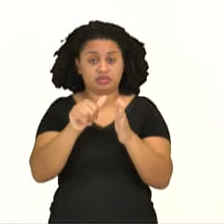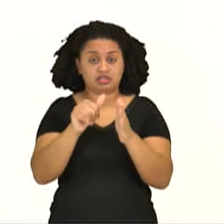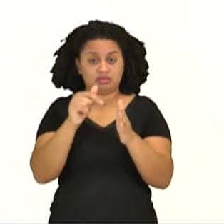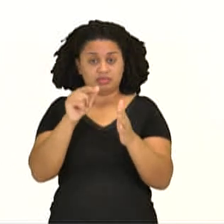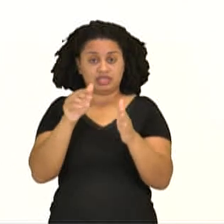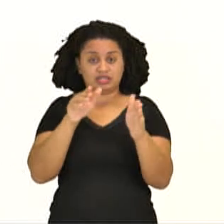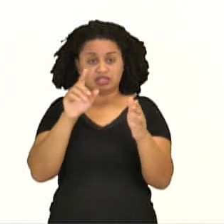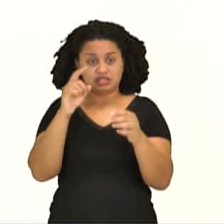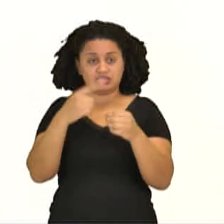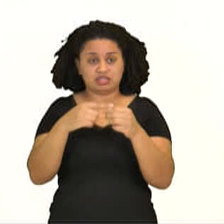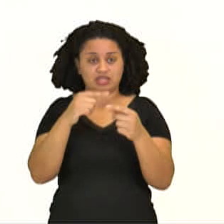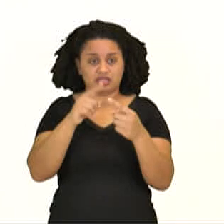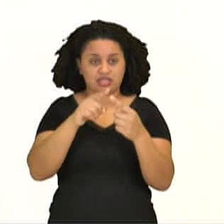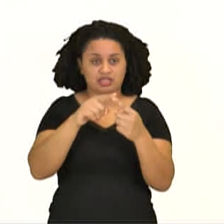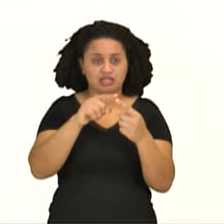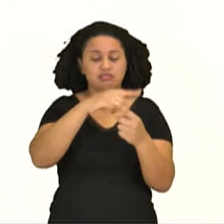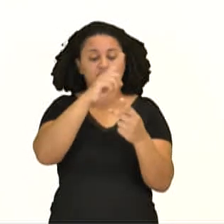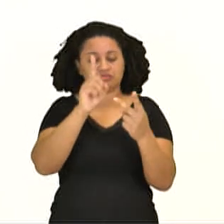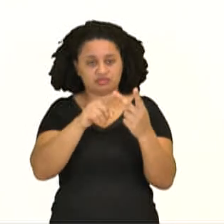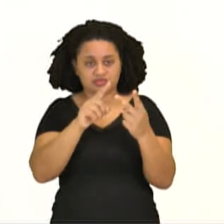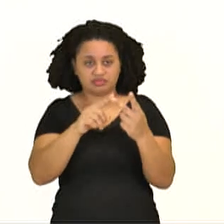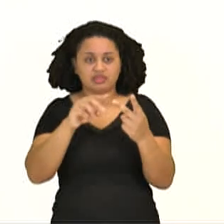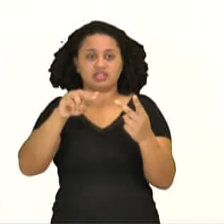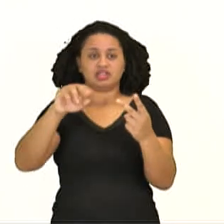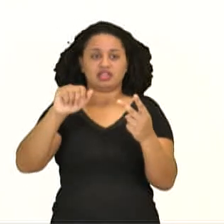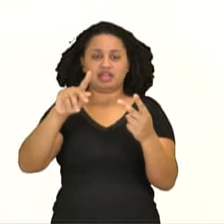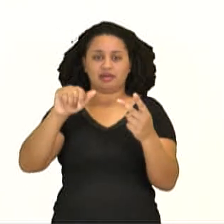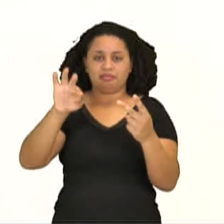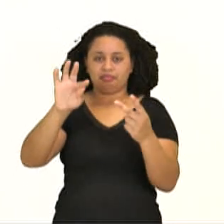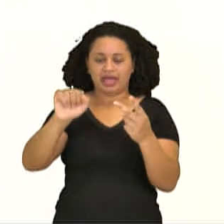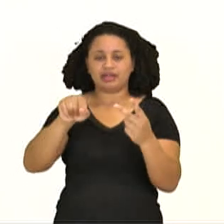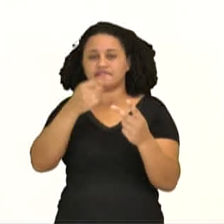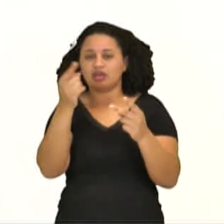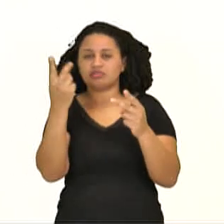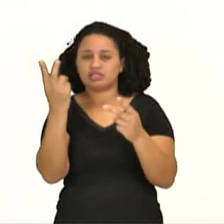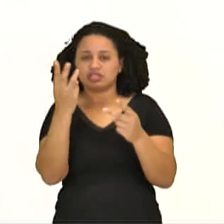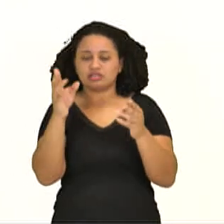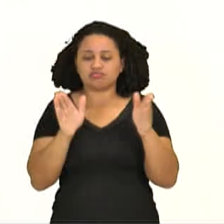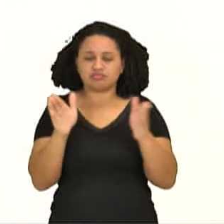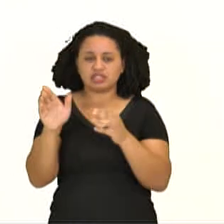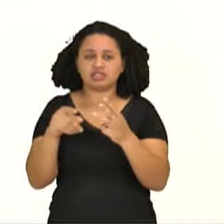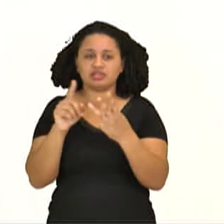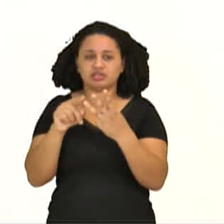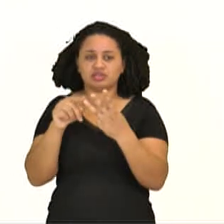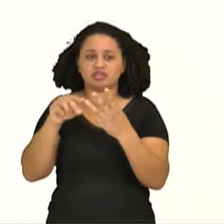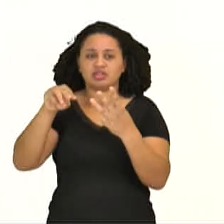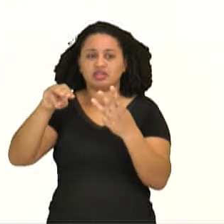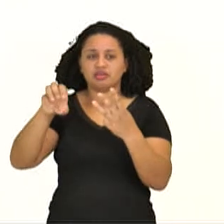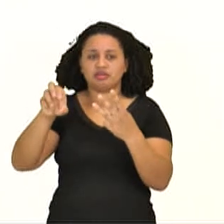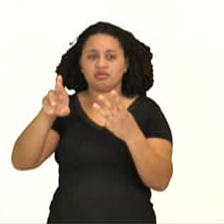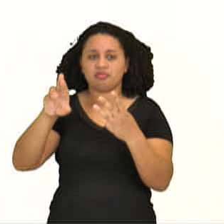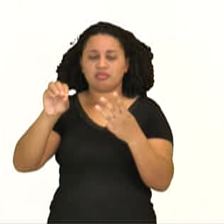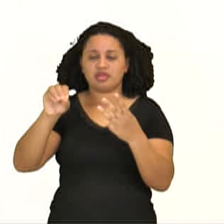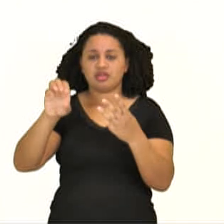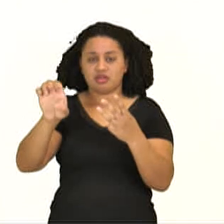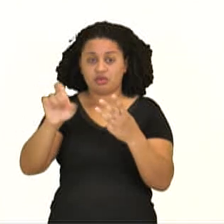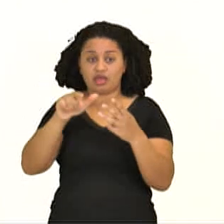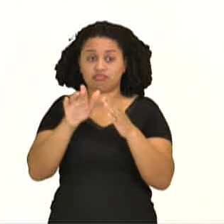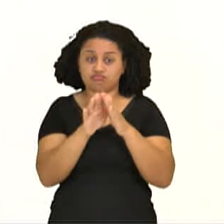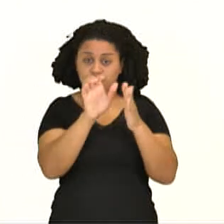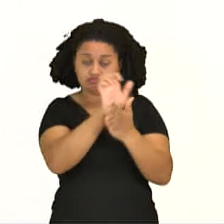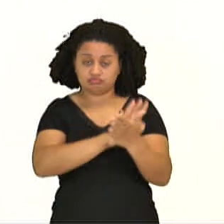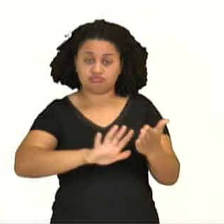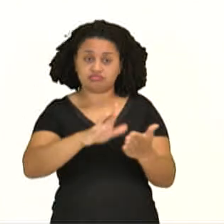primeiro período, vem Napata, no segundo período, e a última fase, a terceira fase, é Meroé. A imagem ao lado foi o período imperial,